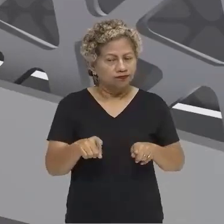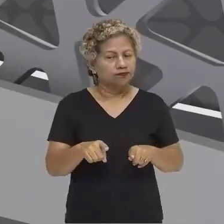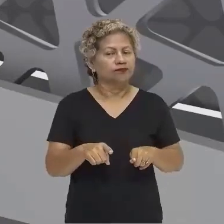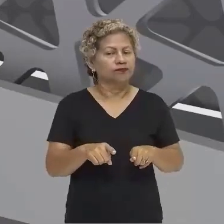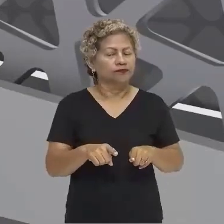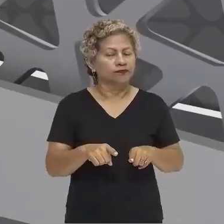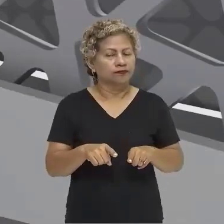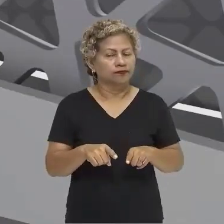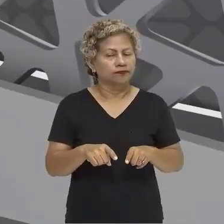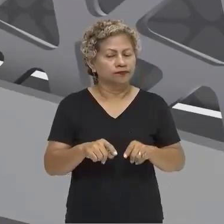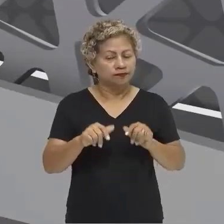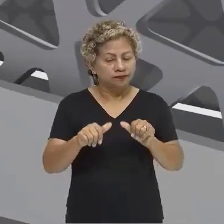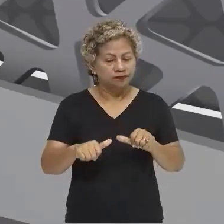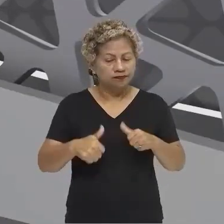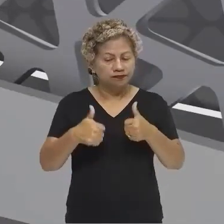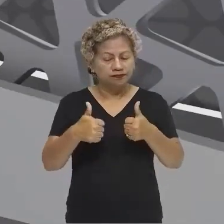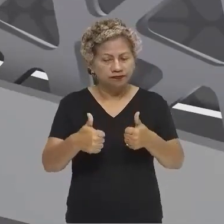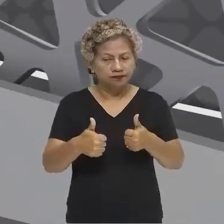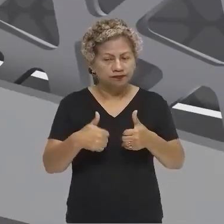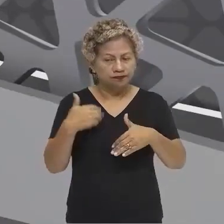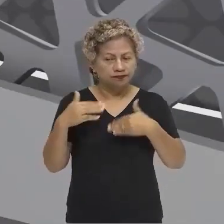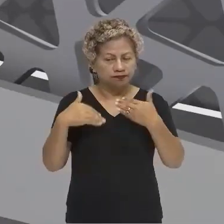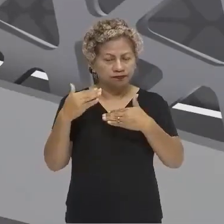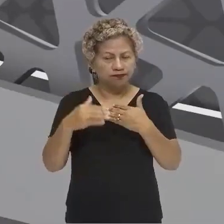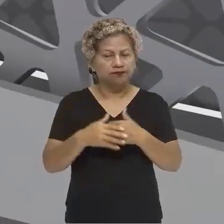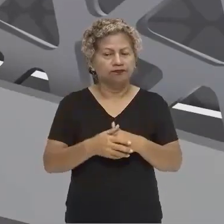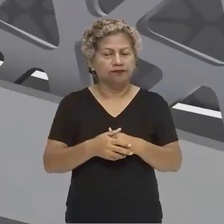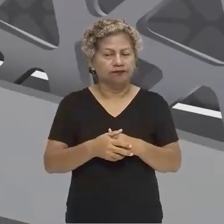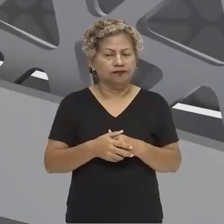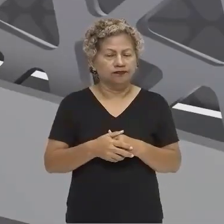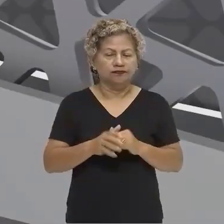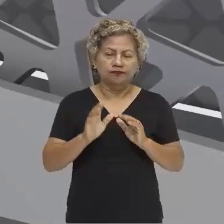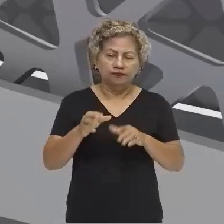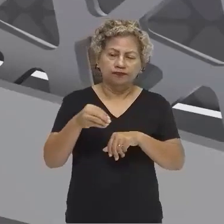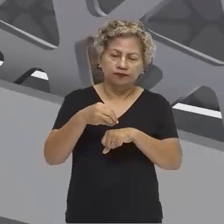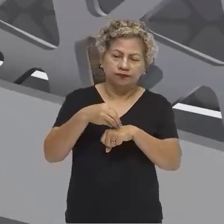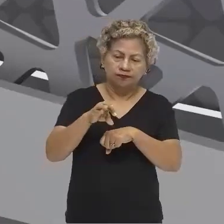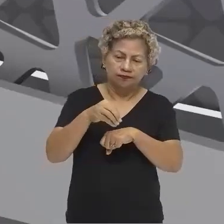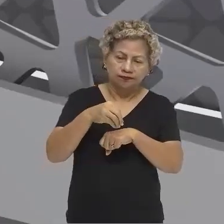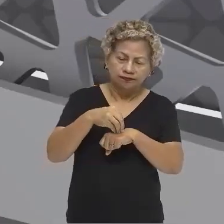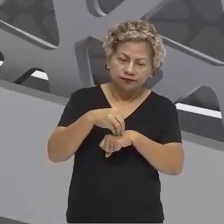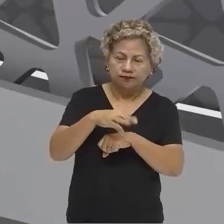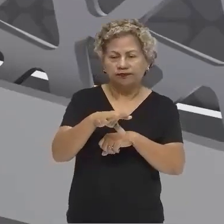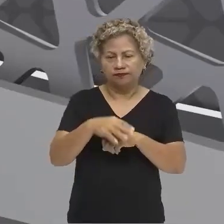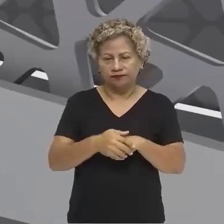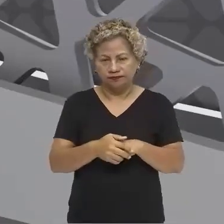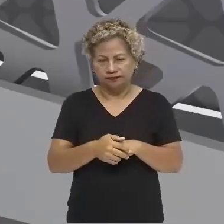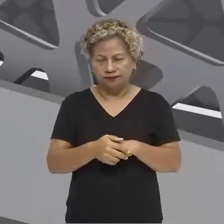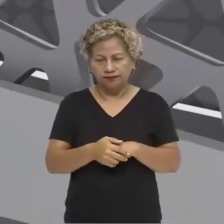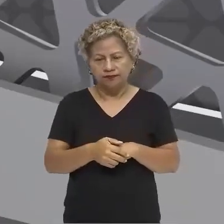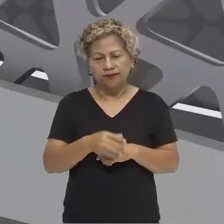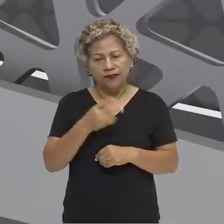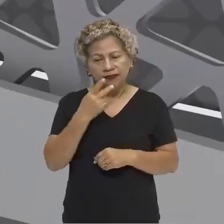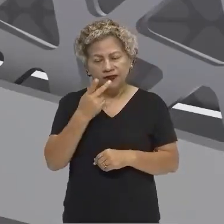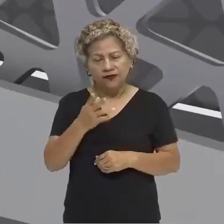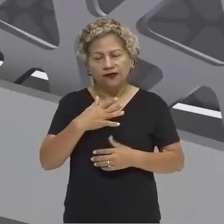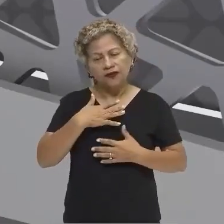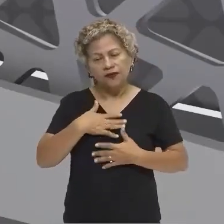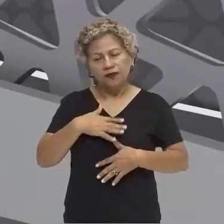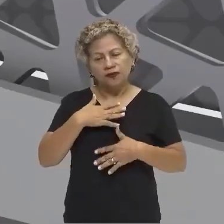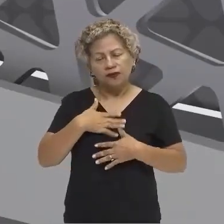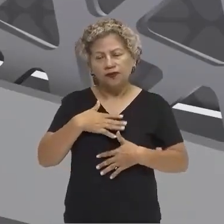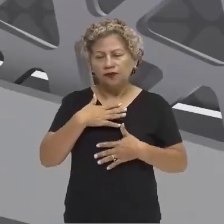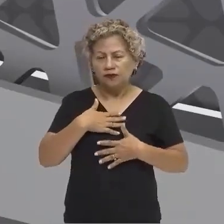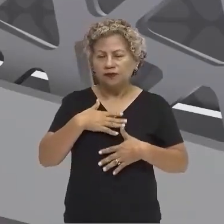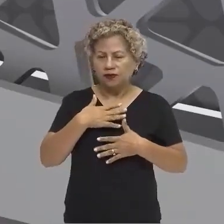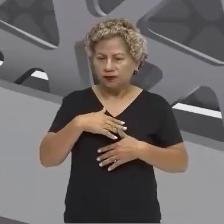saber fazer uma crítica, saber receber uma crítica, nós já demos dicas aqui. Olhe, fale calmamente, escute, peça